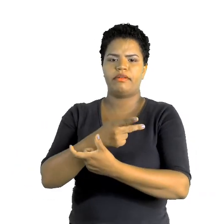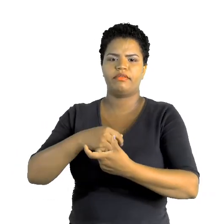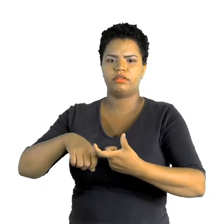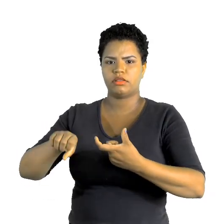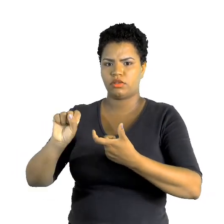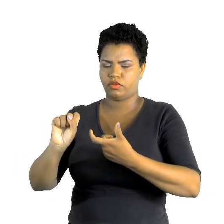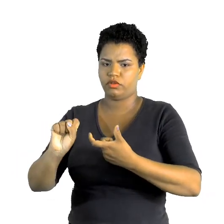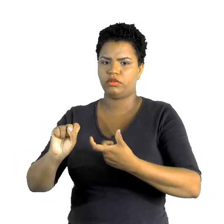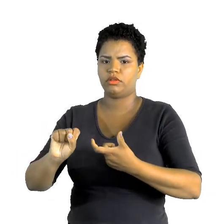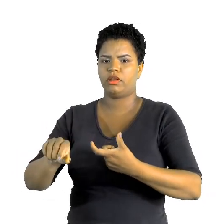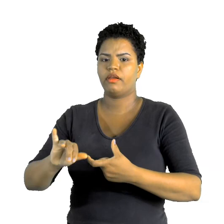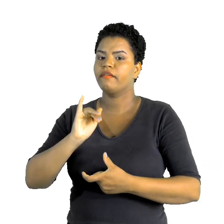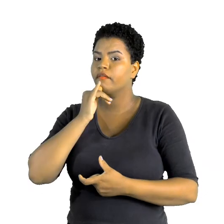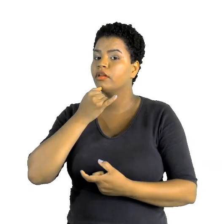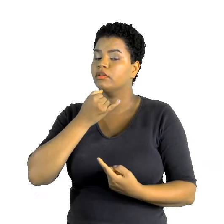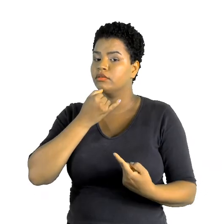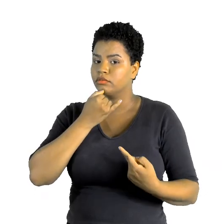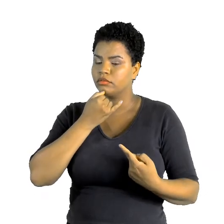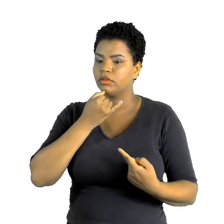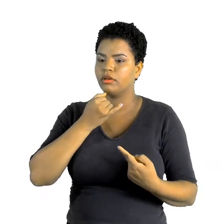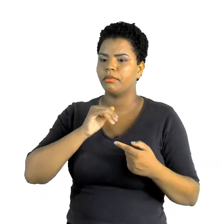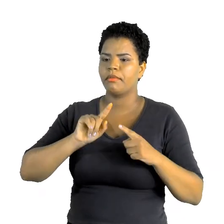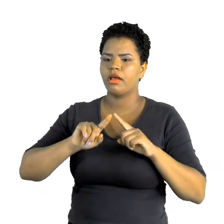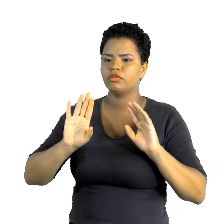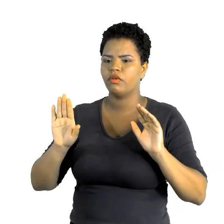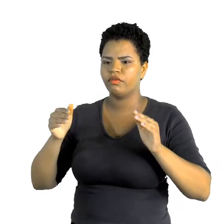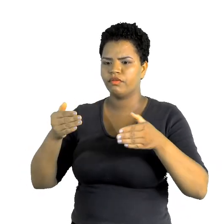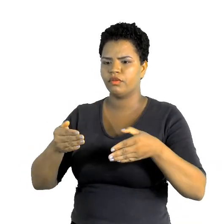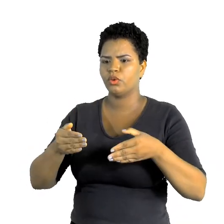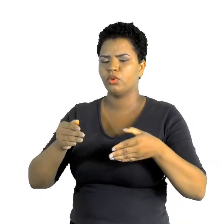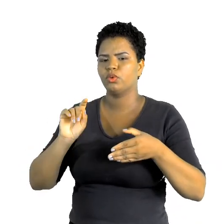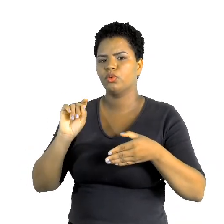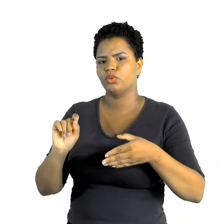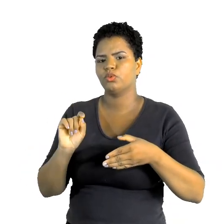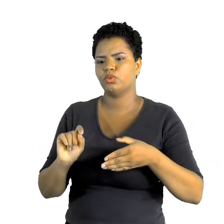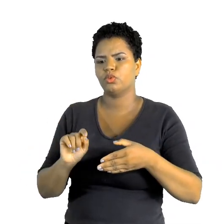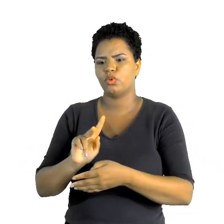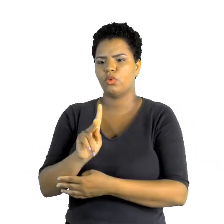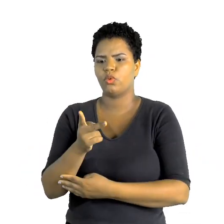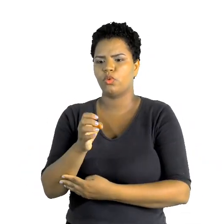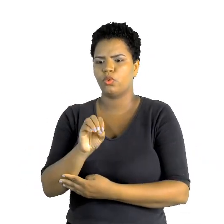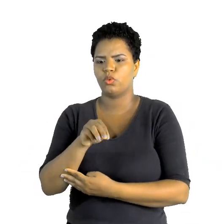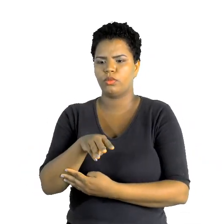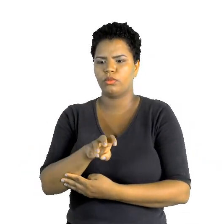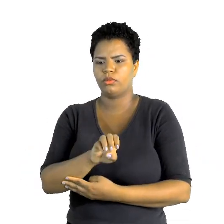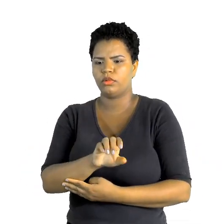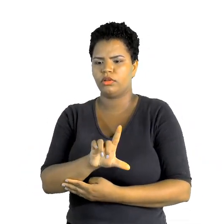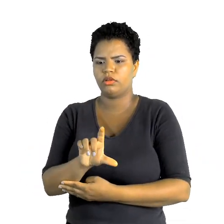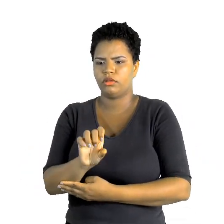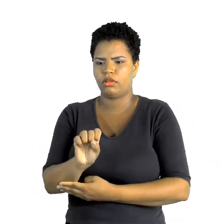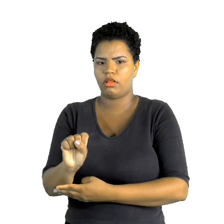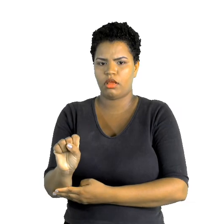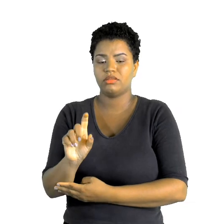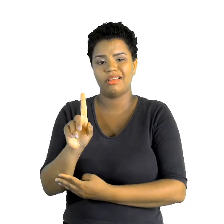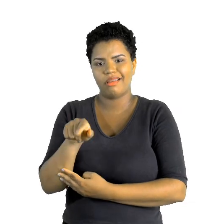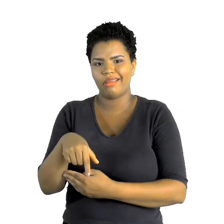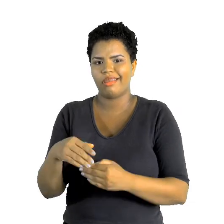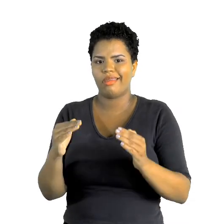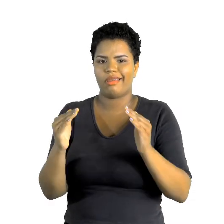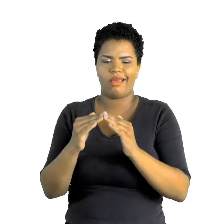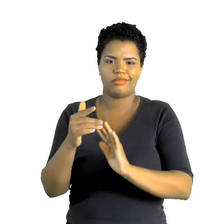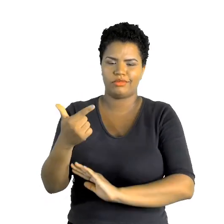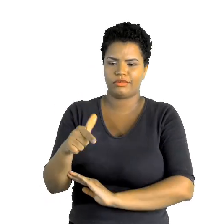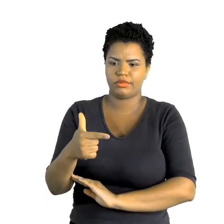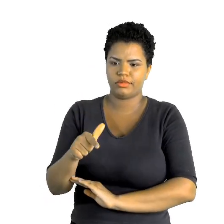infelizmente, mas o nosso foco aqui é definirmos aqui o homeless, né, que é o sem teto. Então, infelizmente,